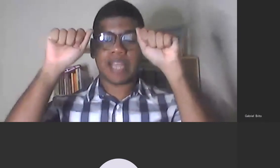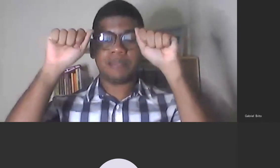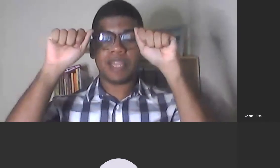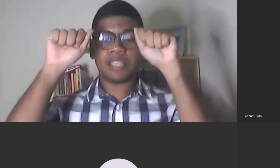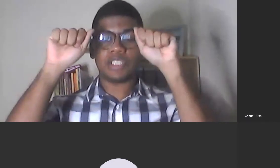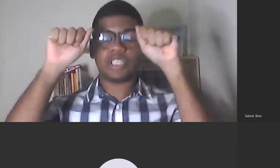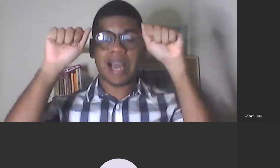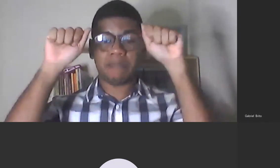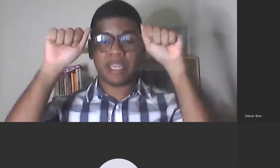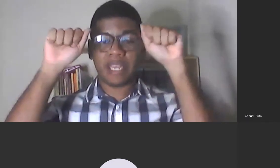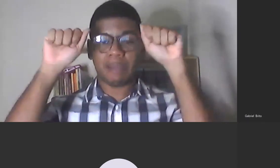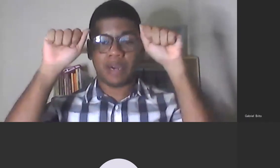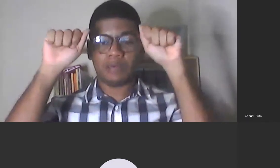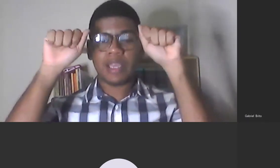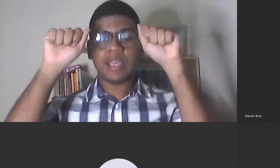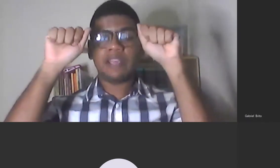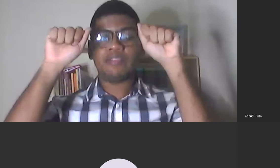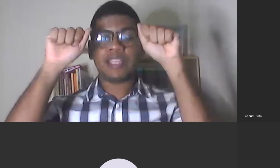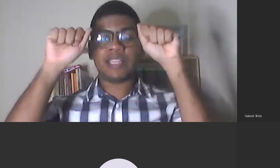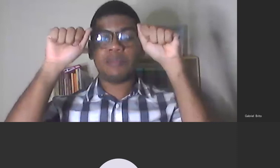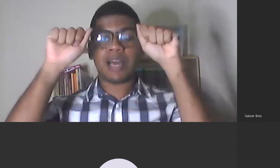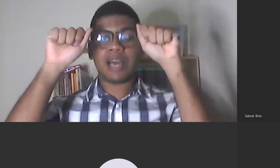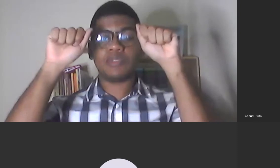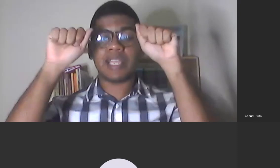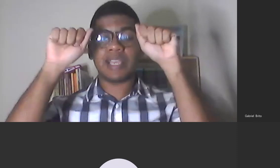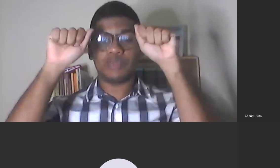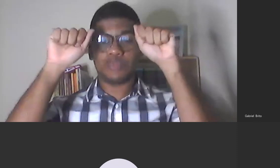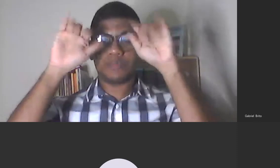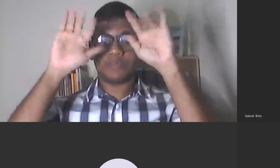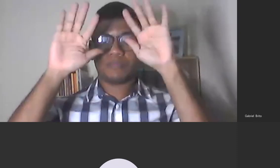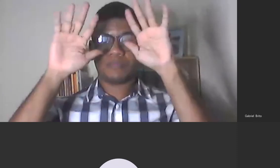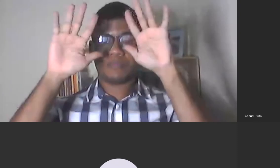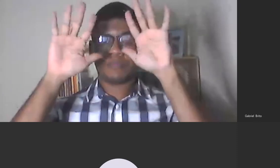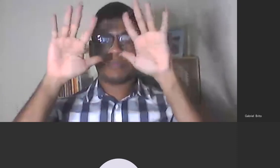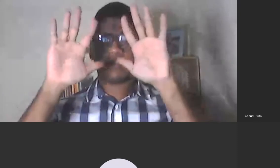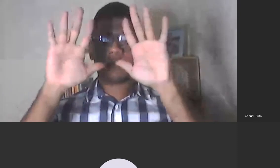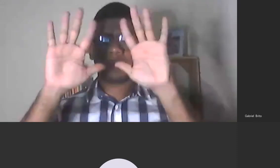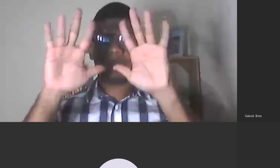cabeça, tá? A gente abre a mão e vai tremular os dedos